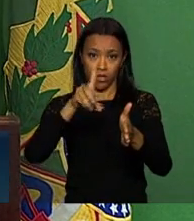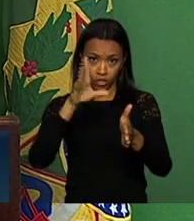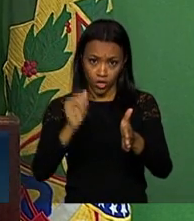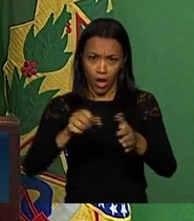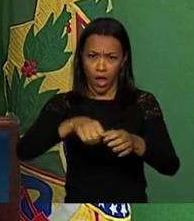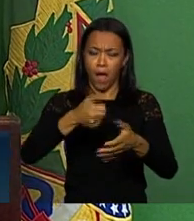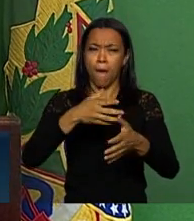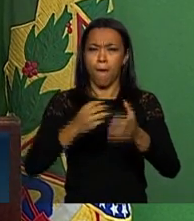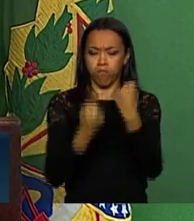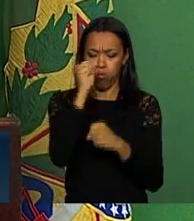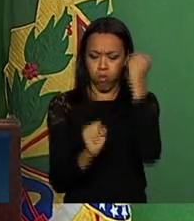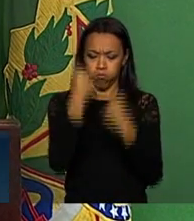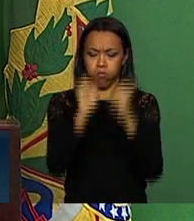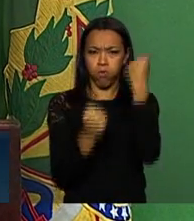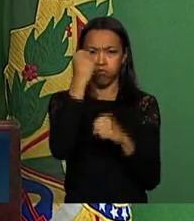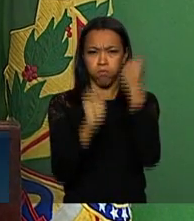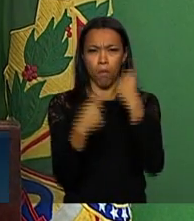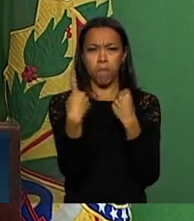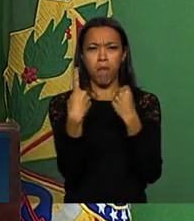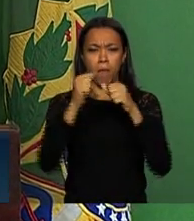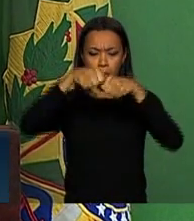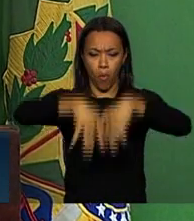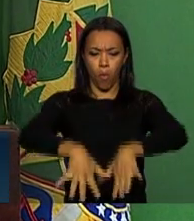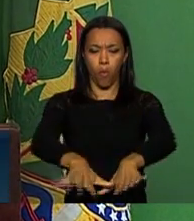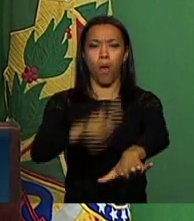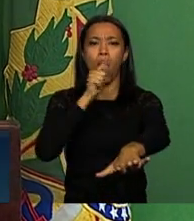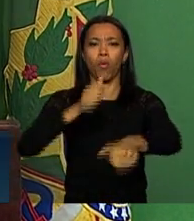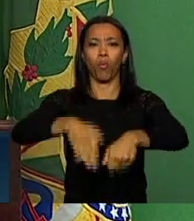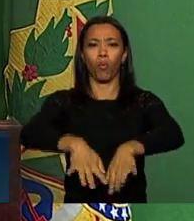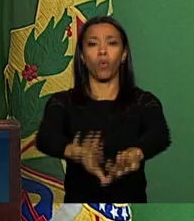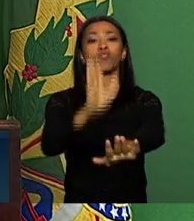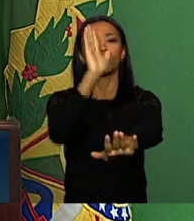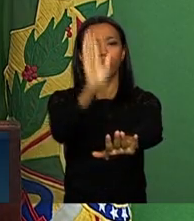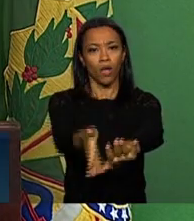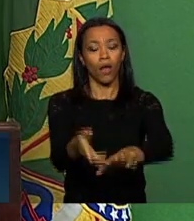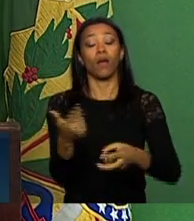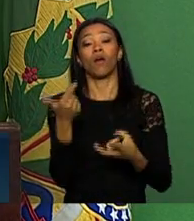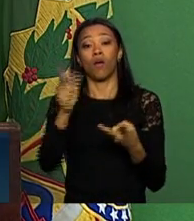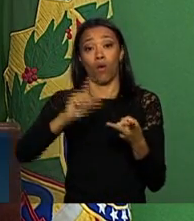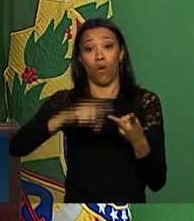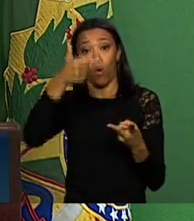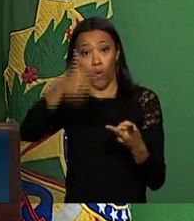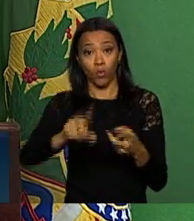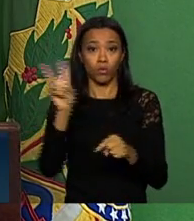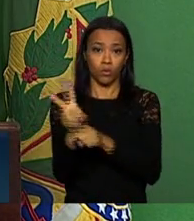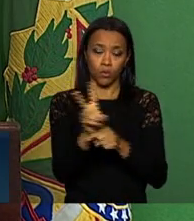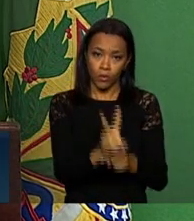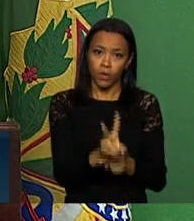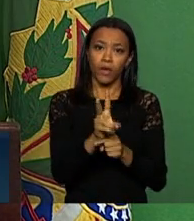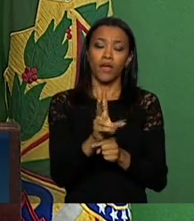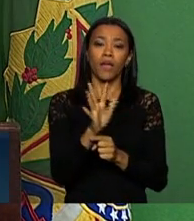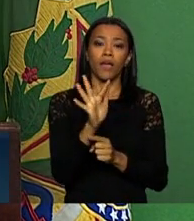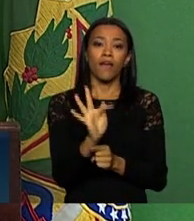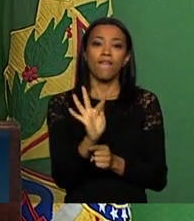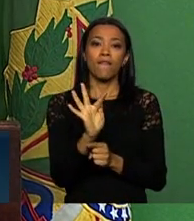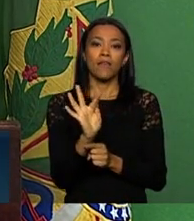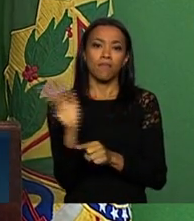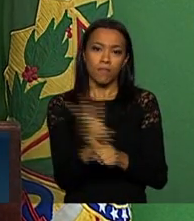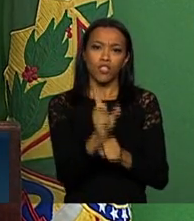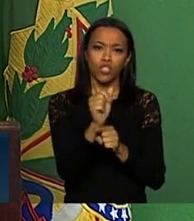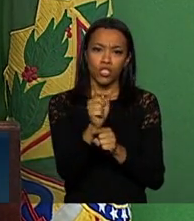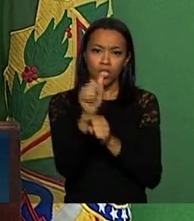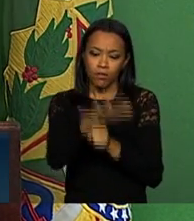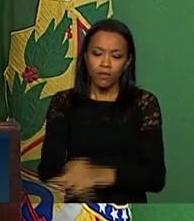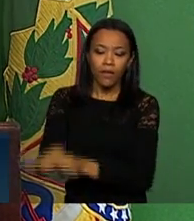do ano que vem nós lançamos planos de financiamento do agronegócio planos de financiamento da